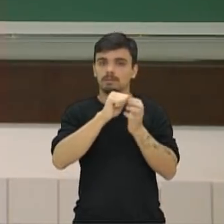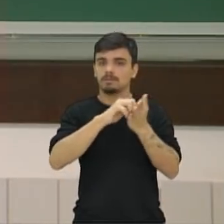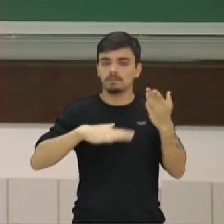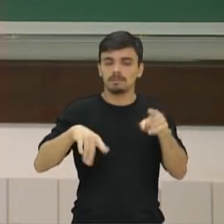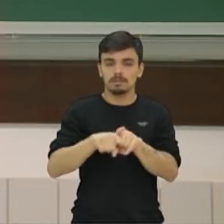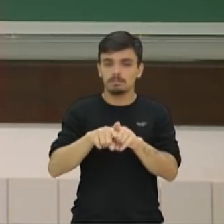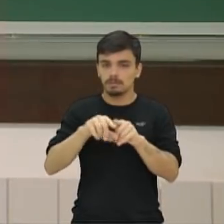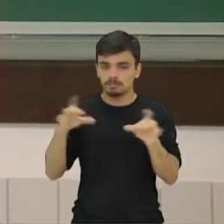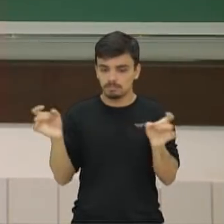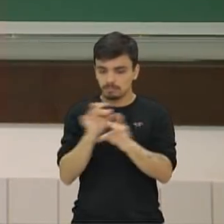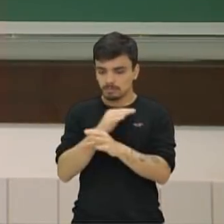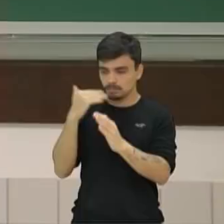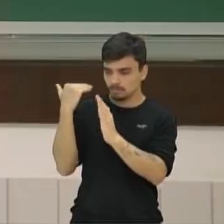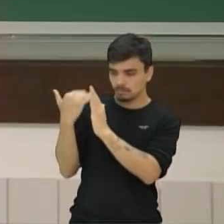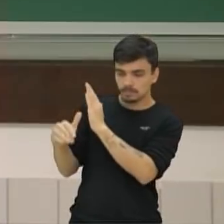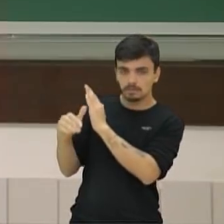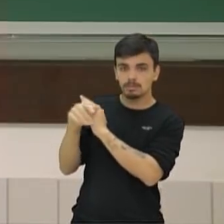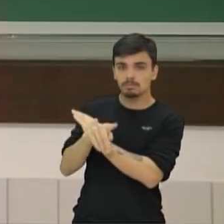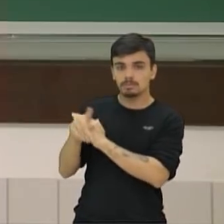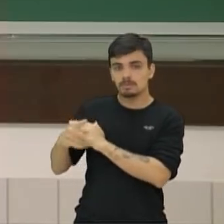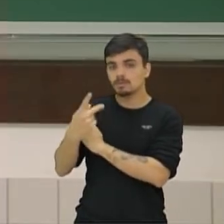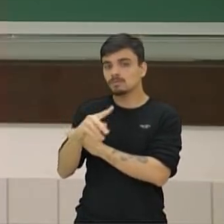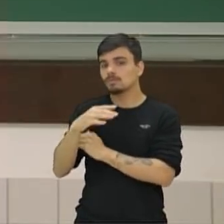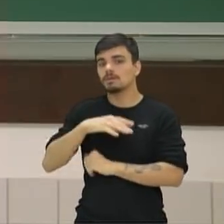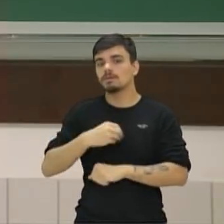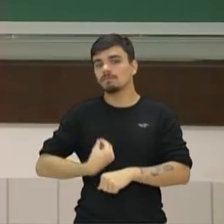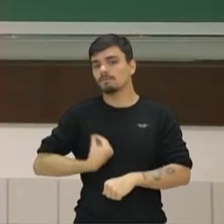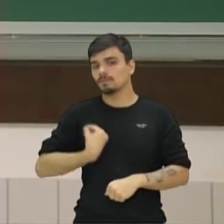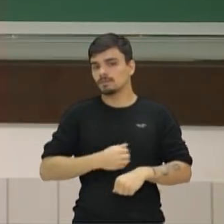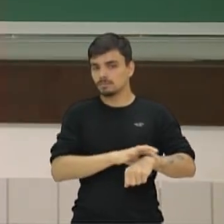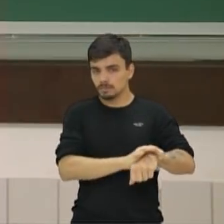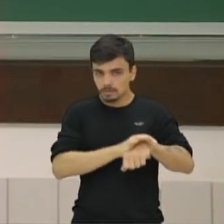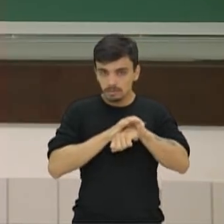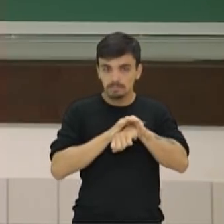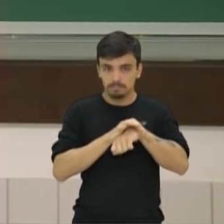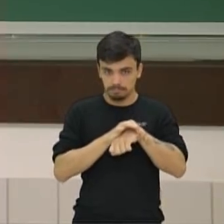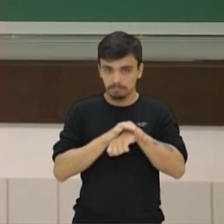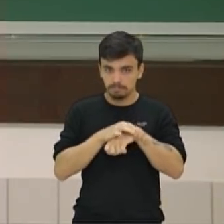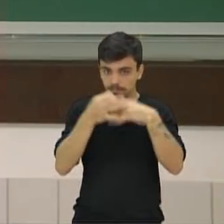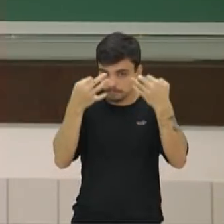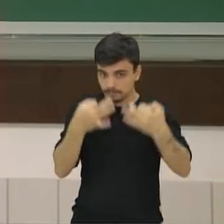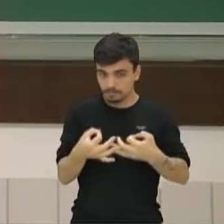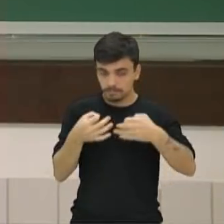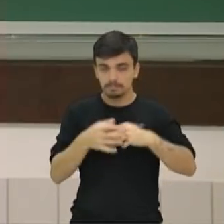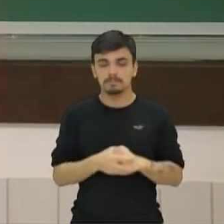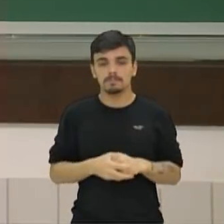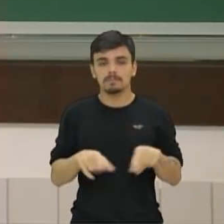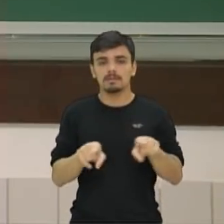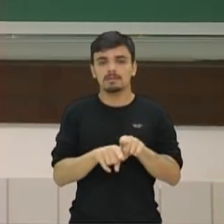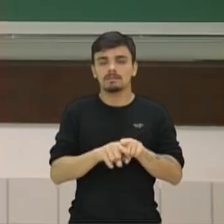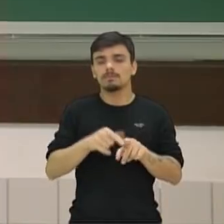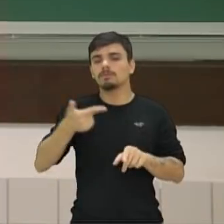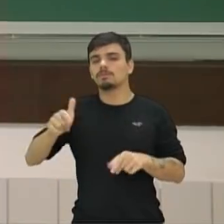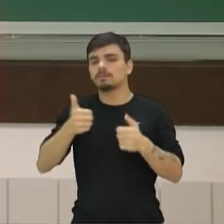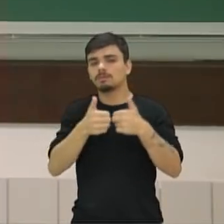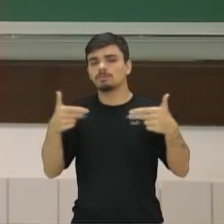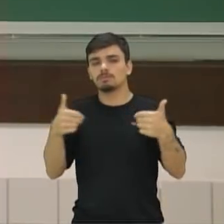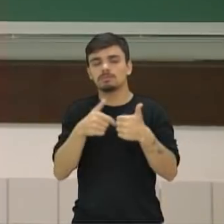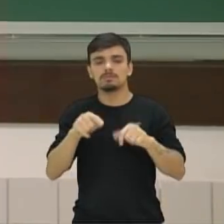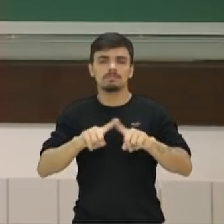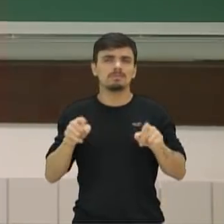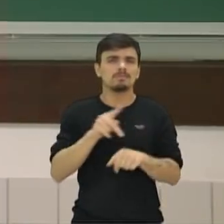e concluir e enviar para que a sua frequência seja computada, não é verdade? E outra coisa, professor, eu